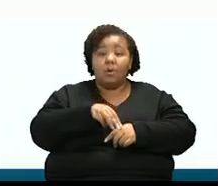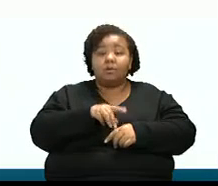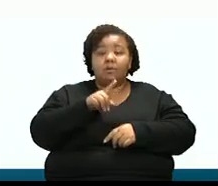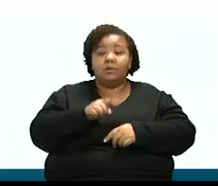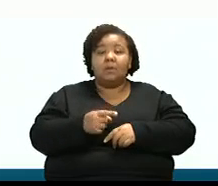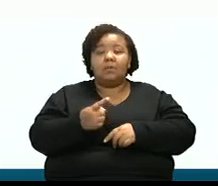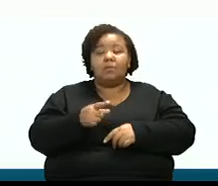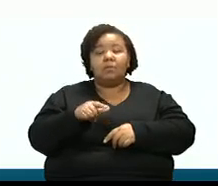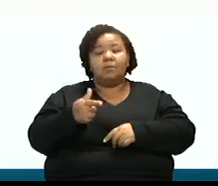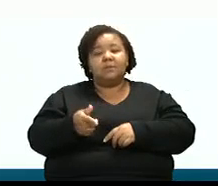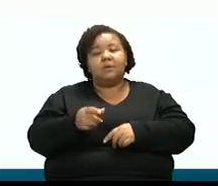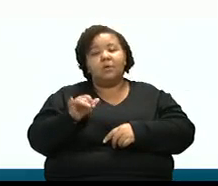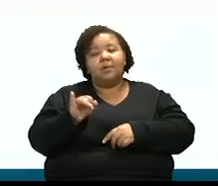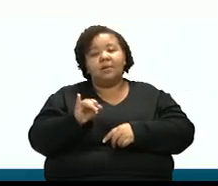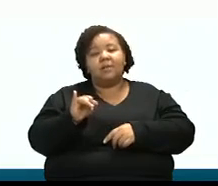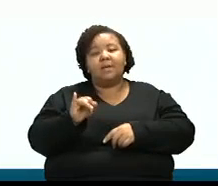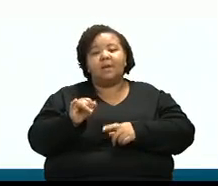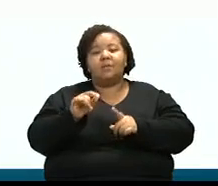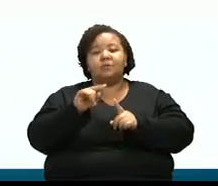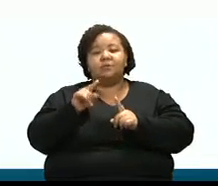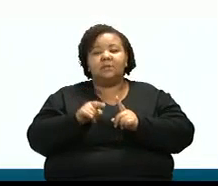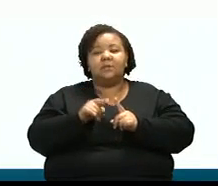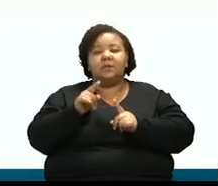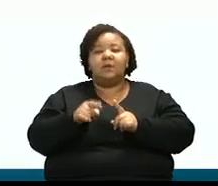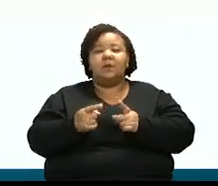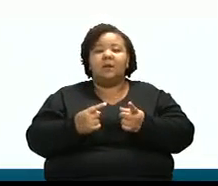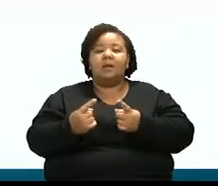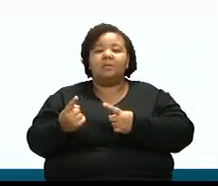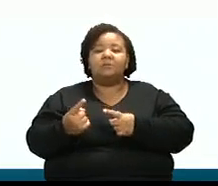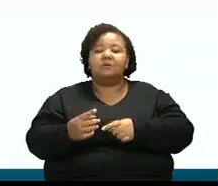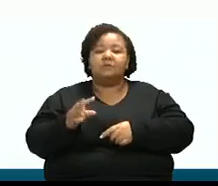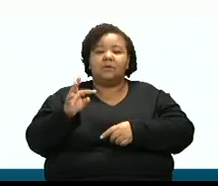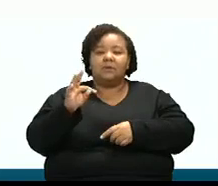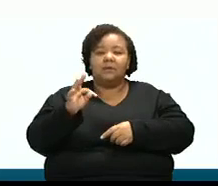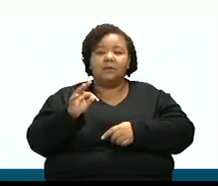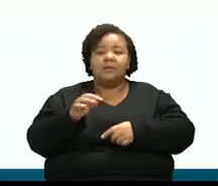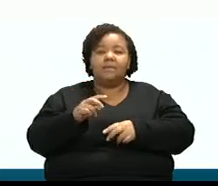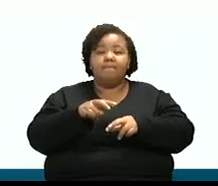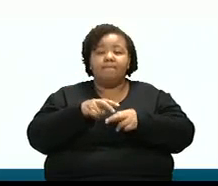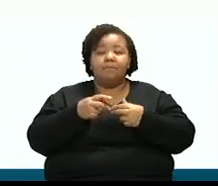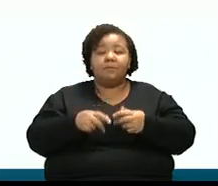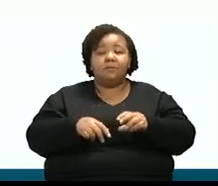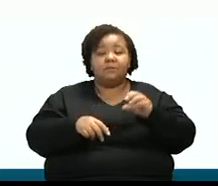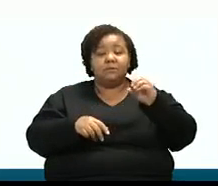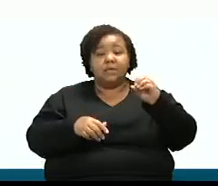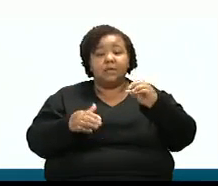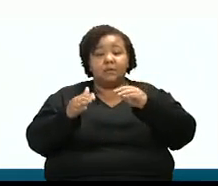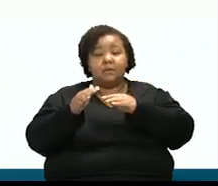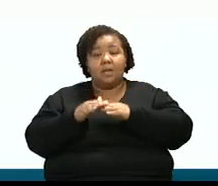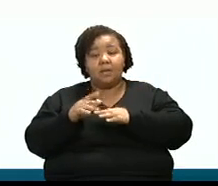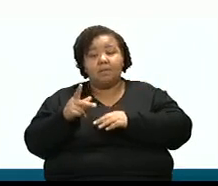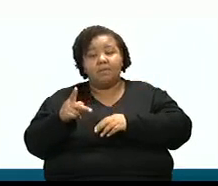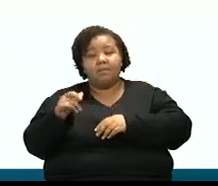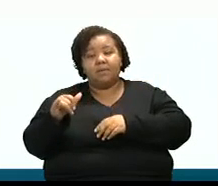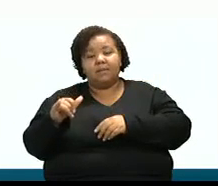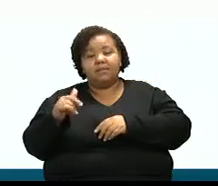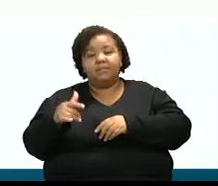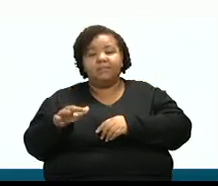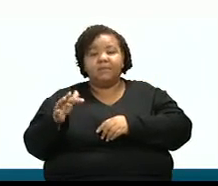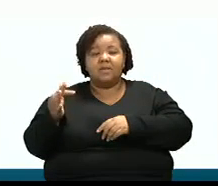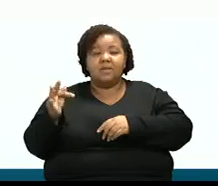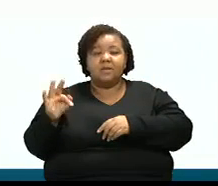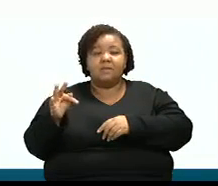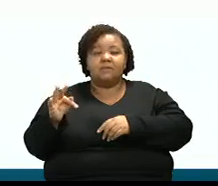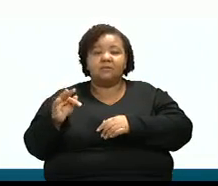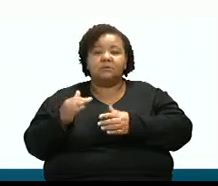a integral de linha vai ser a integral relativa a t, por isso de 0 a π, que é a variação de t, da função que eu